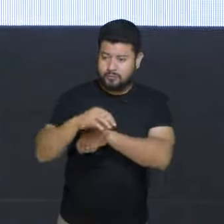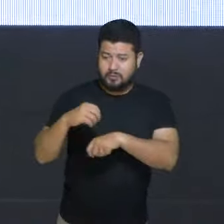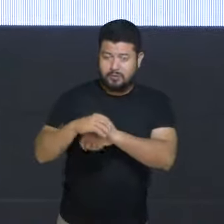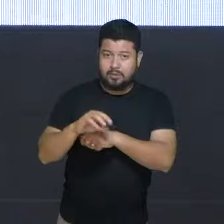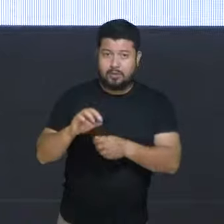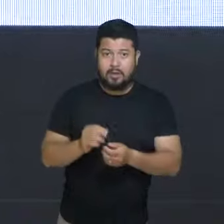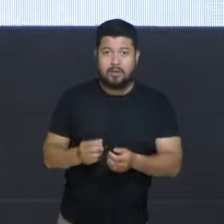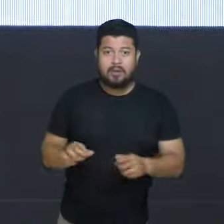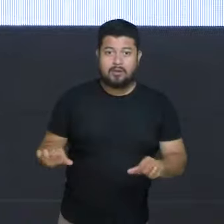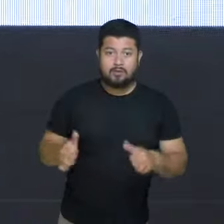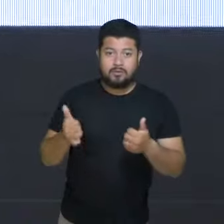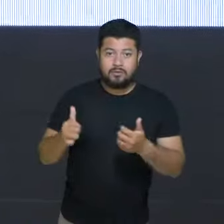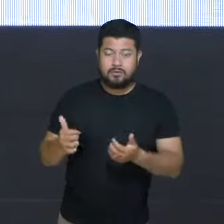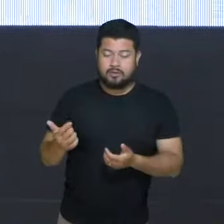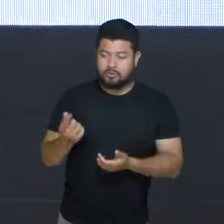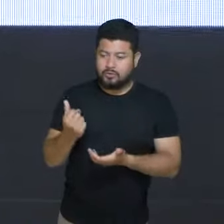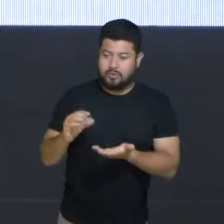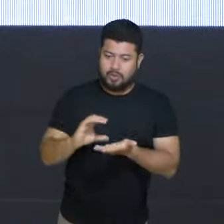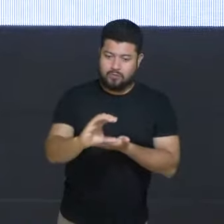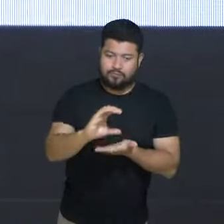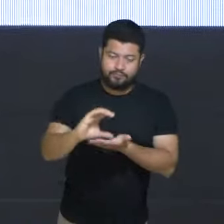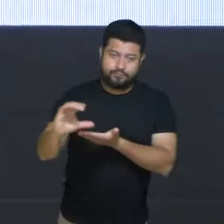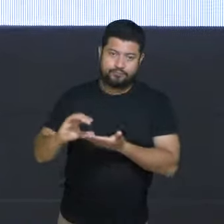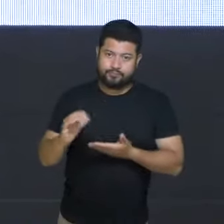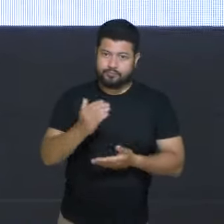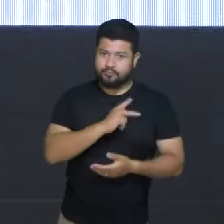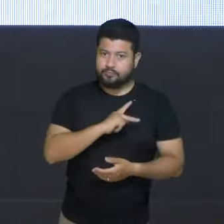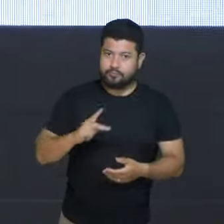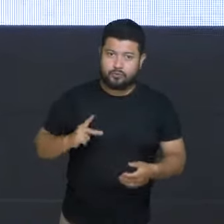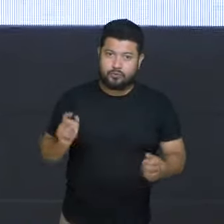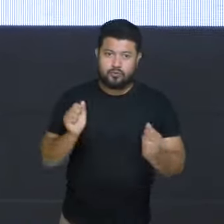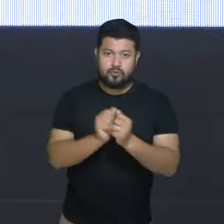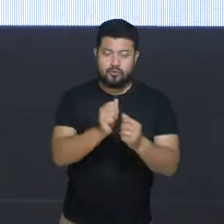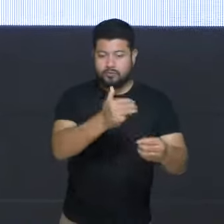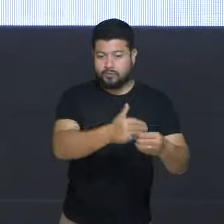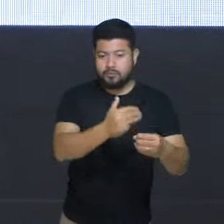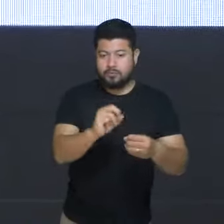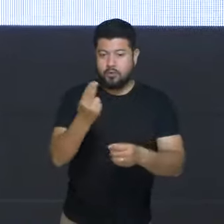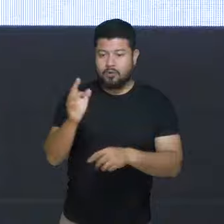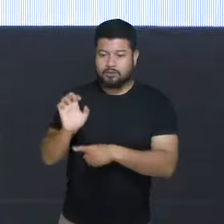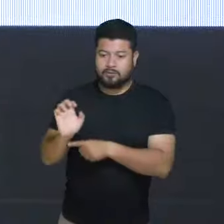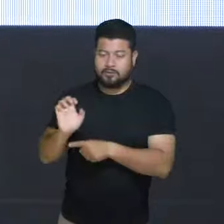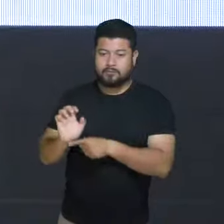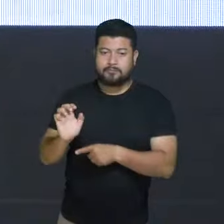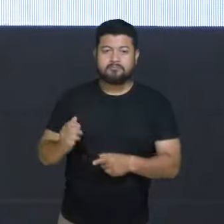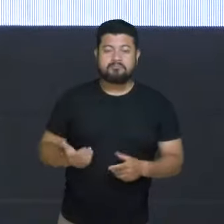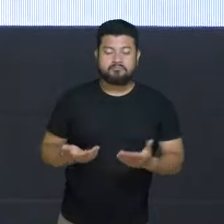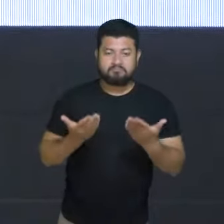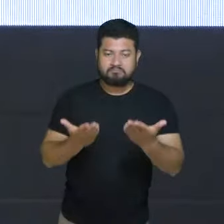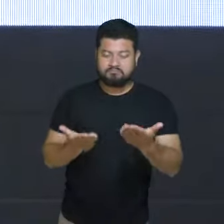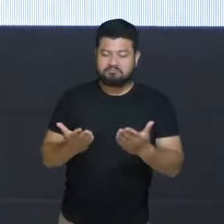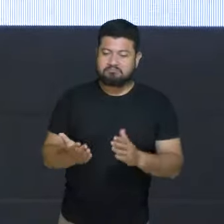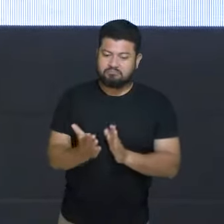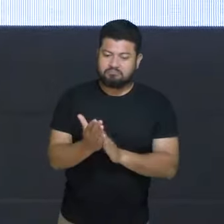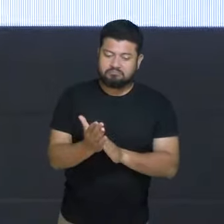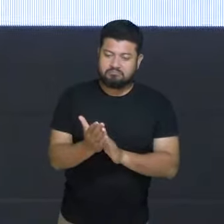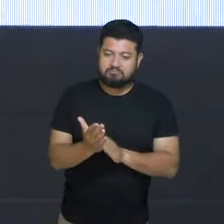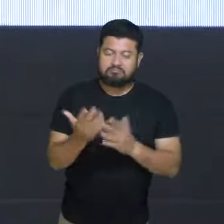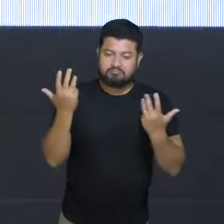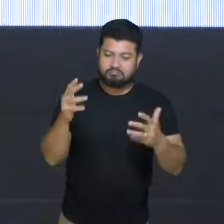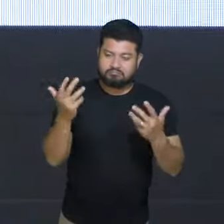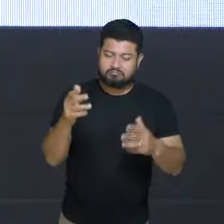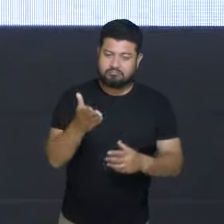eh do recurso público junto principalmente a municípios estados Então parabéns embargadora pela pela fala que que muito